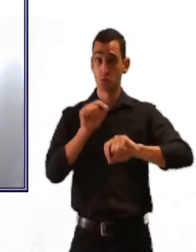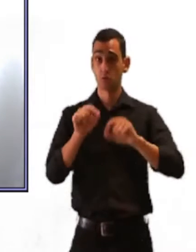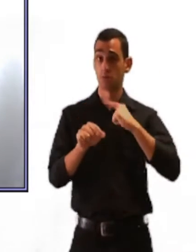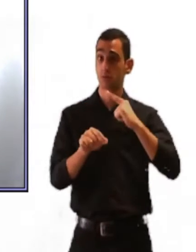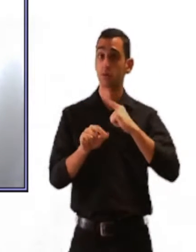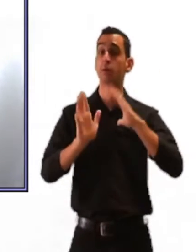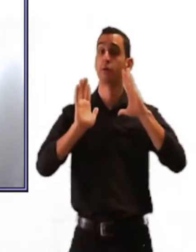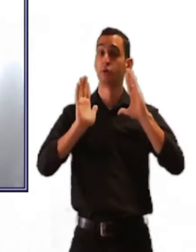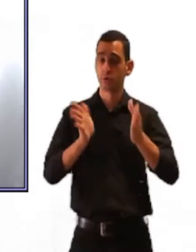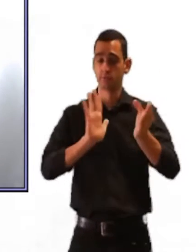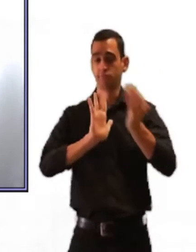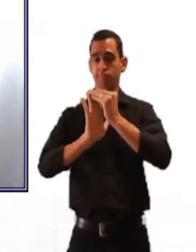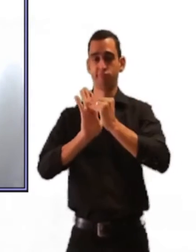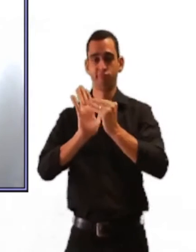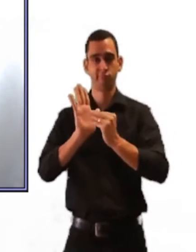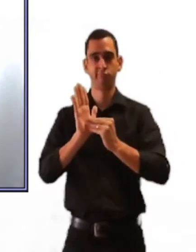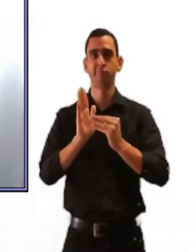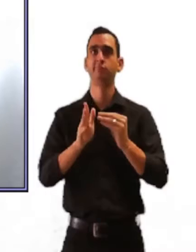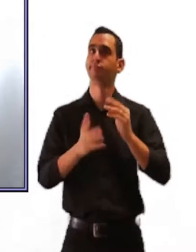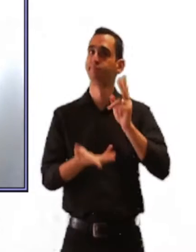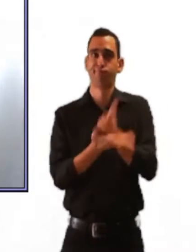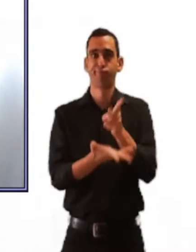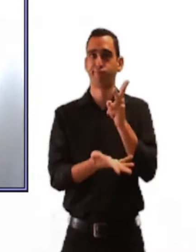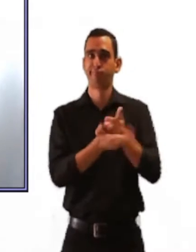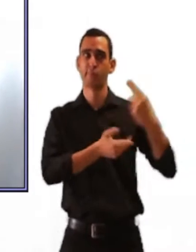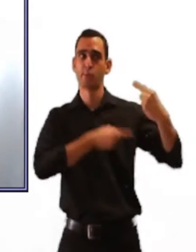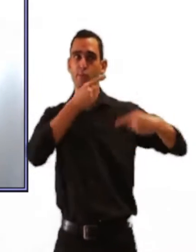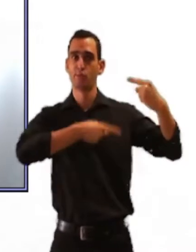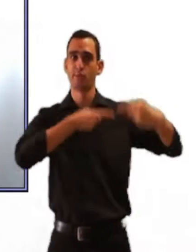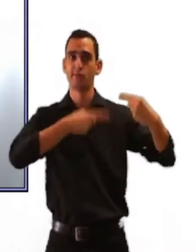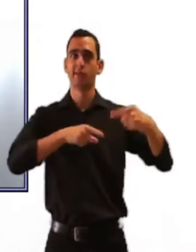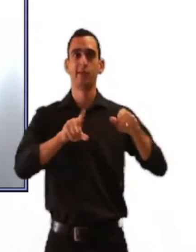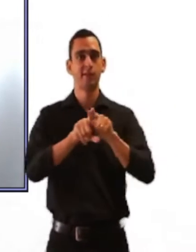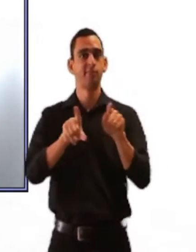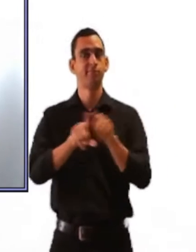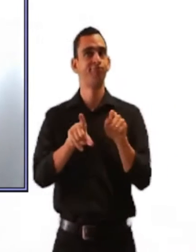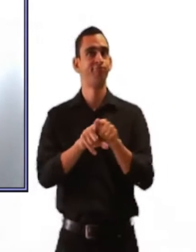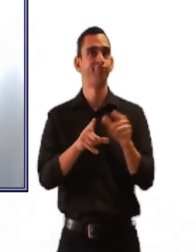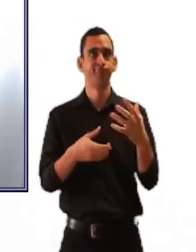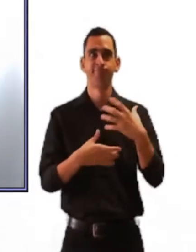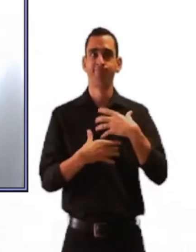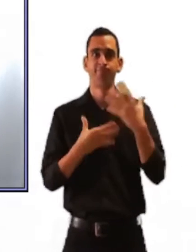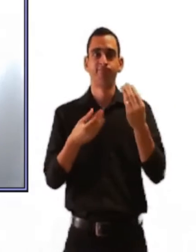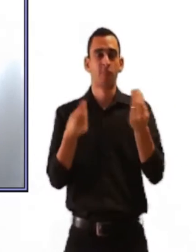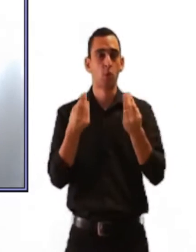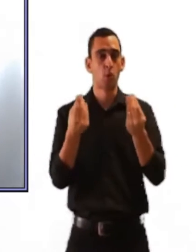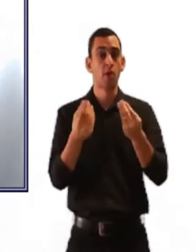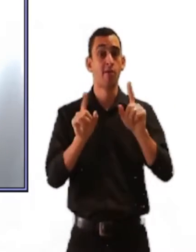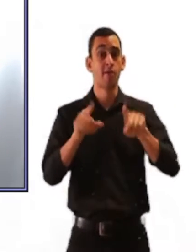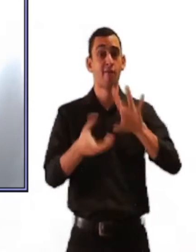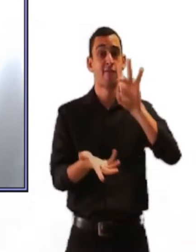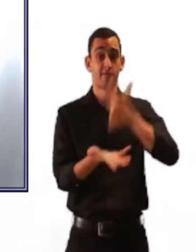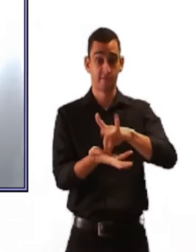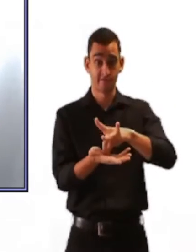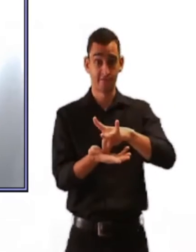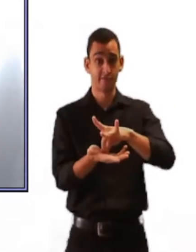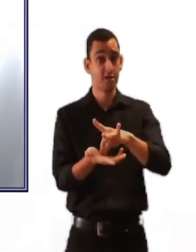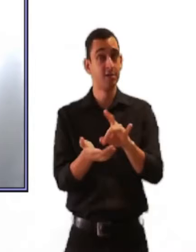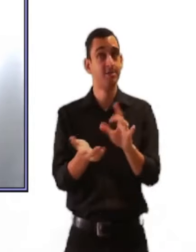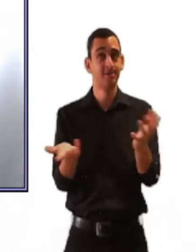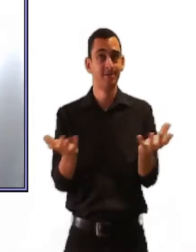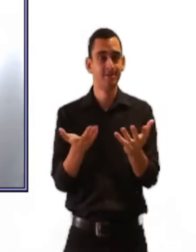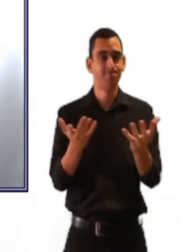é extremamente discutido e polêmico, que é a chamada verdade, né? Então, estamos num contexto